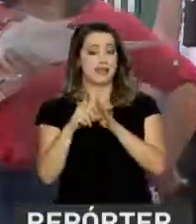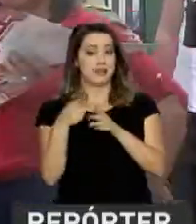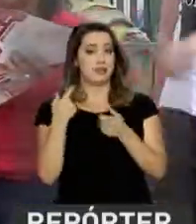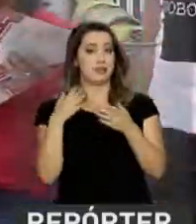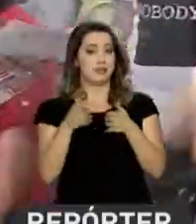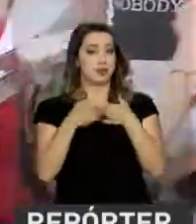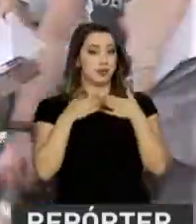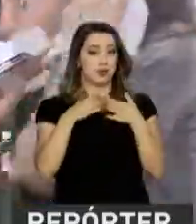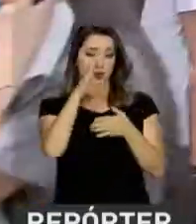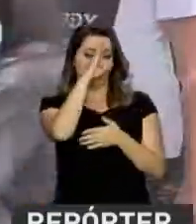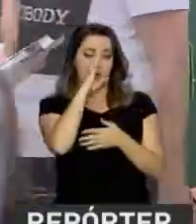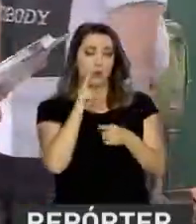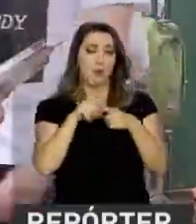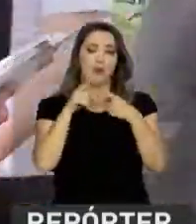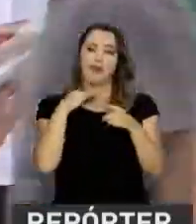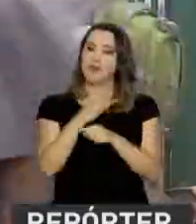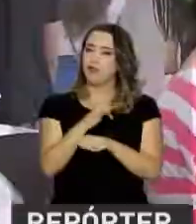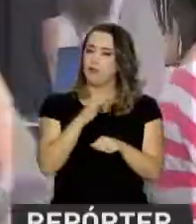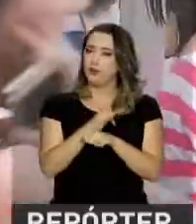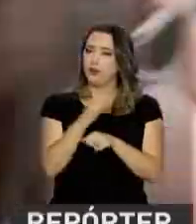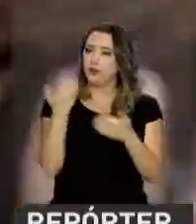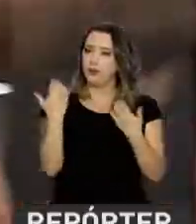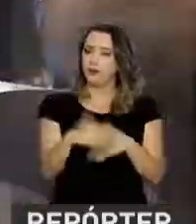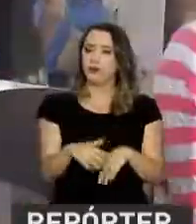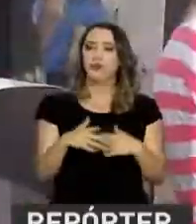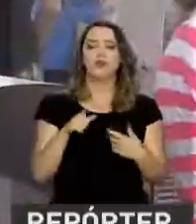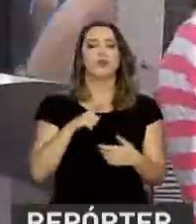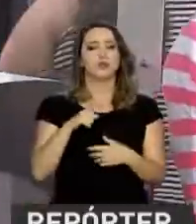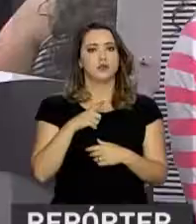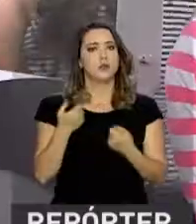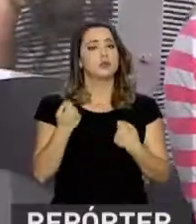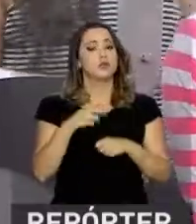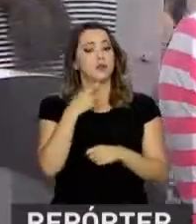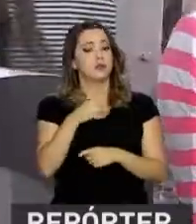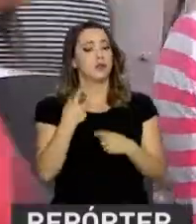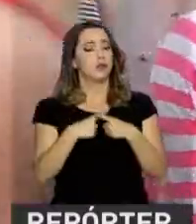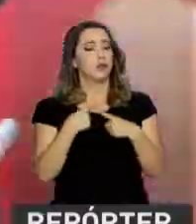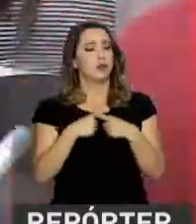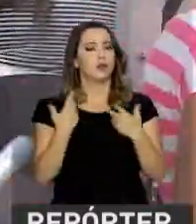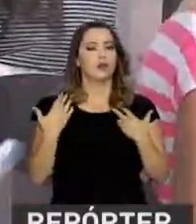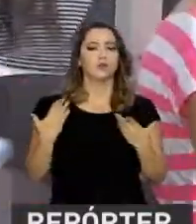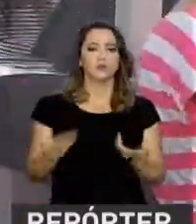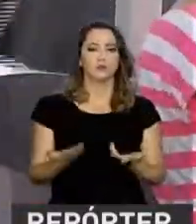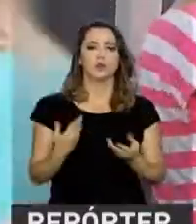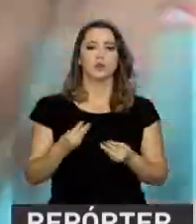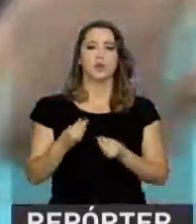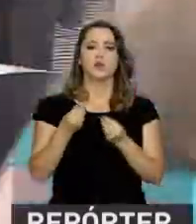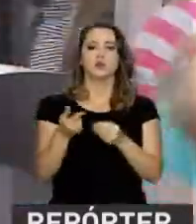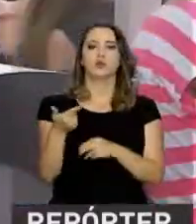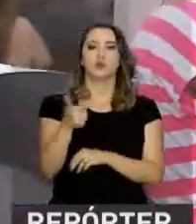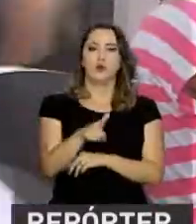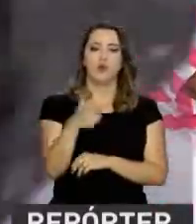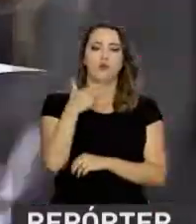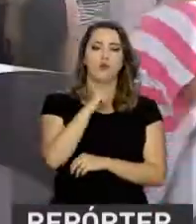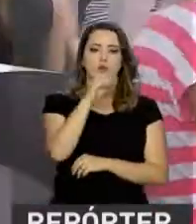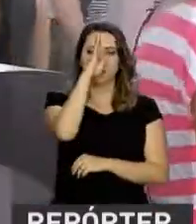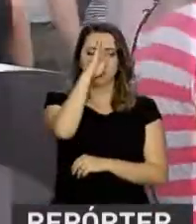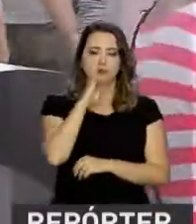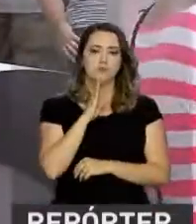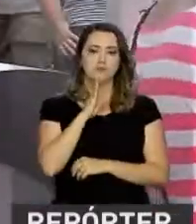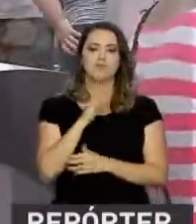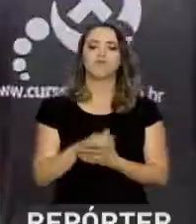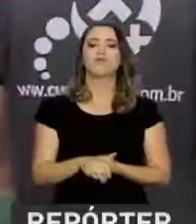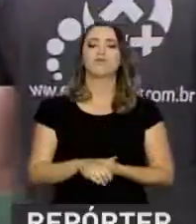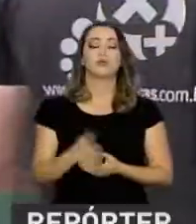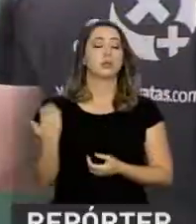pagamento no ano passado, mas não compareceram às provas, tiveram que justificar a ausência para garantir o benefício novamente. Mais